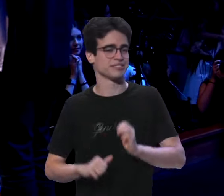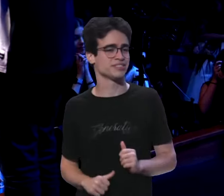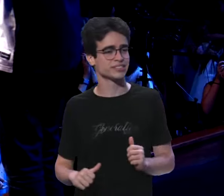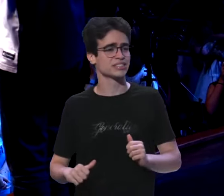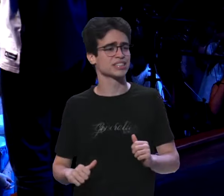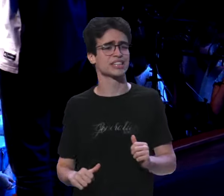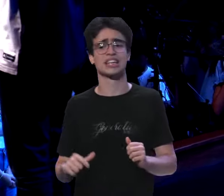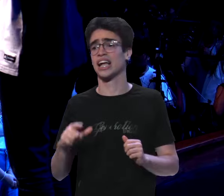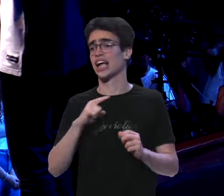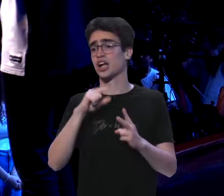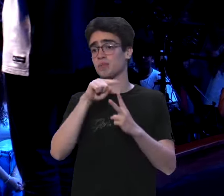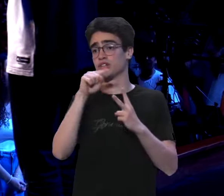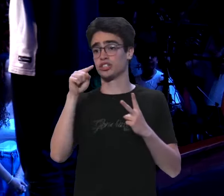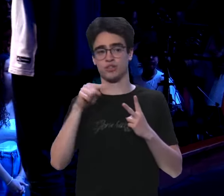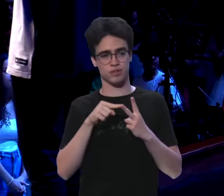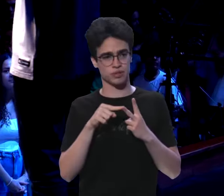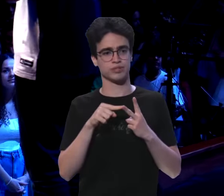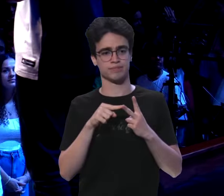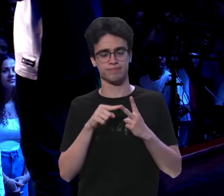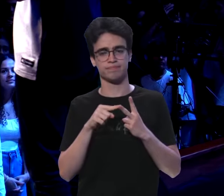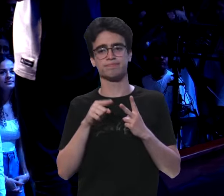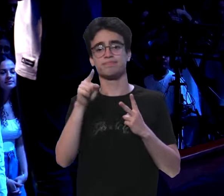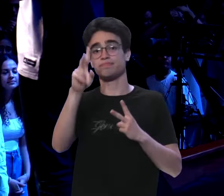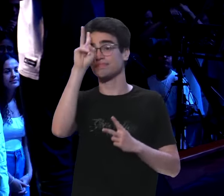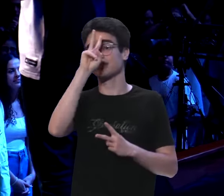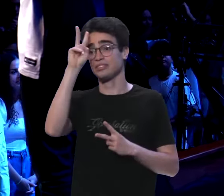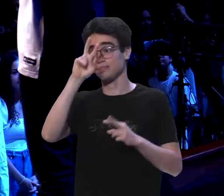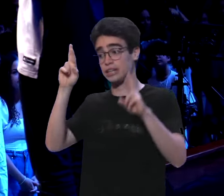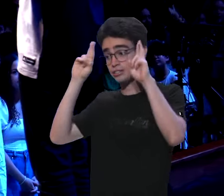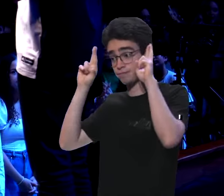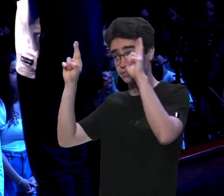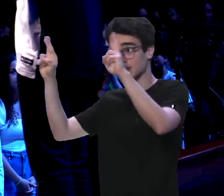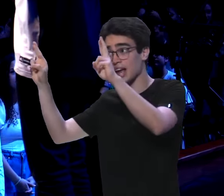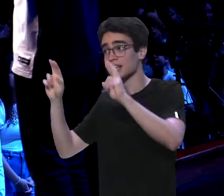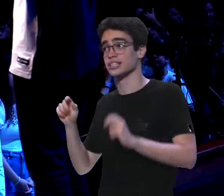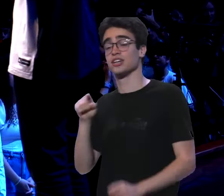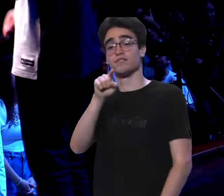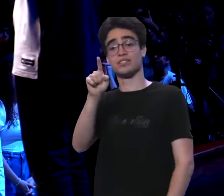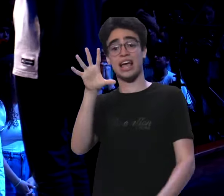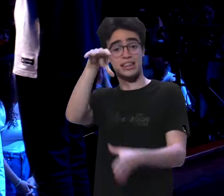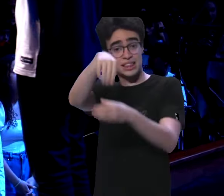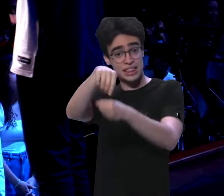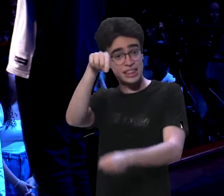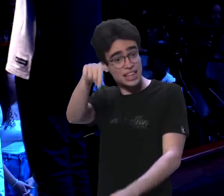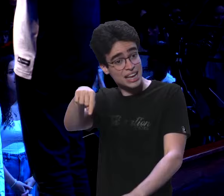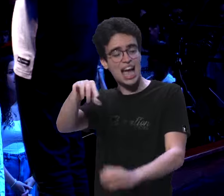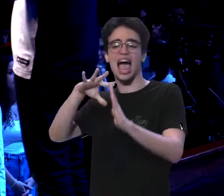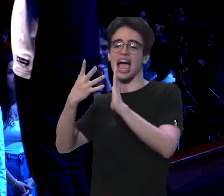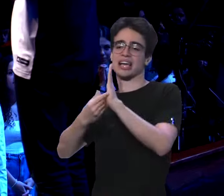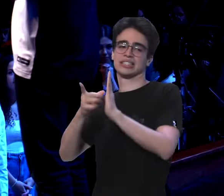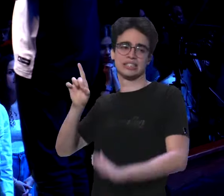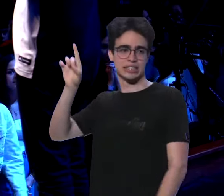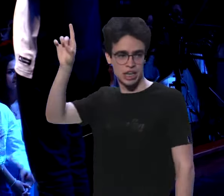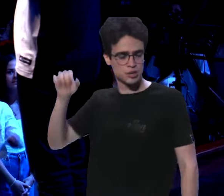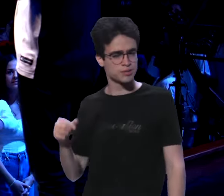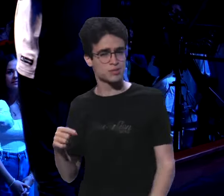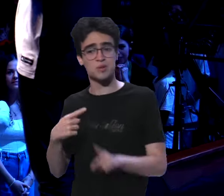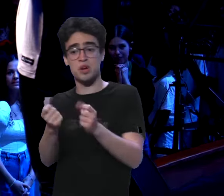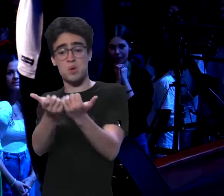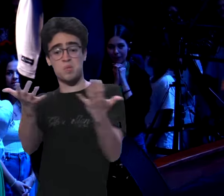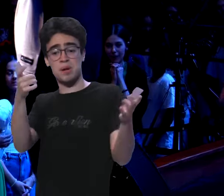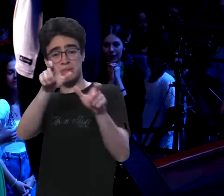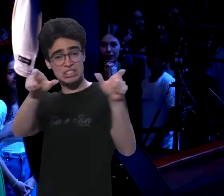por 2 motivos. Lembra da reverência. Você está na casa de Deus. Quanta gente eu vi perdendo